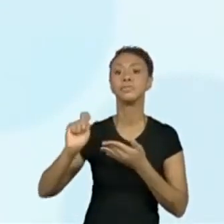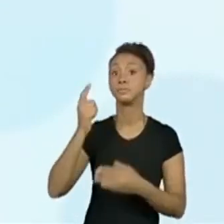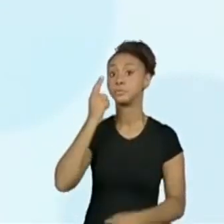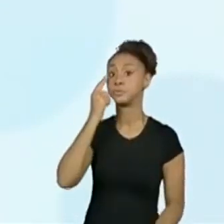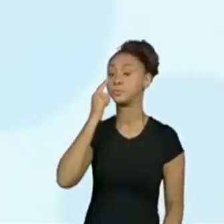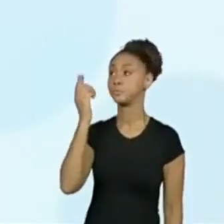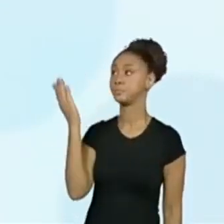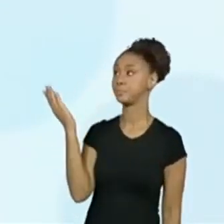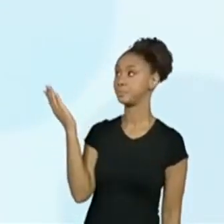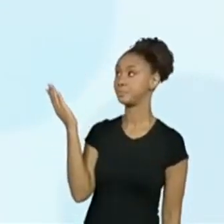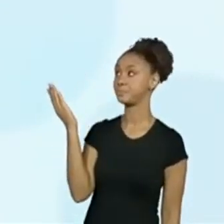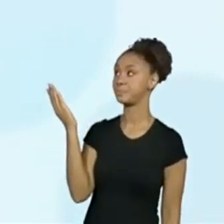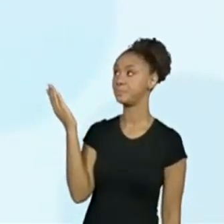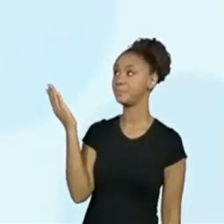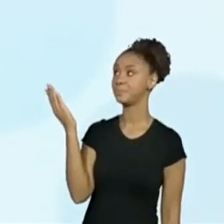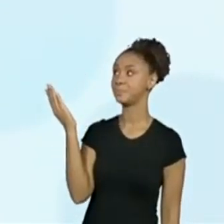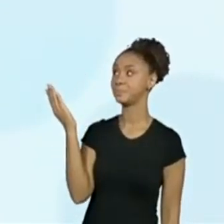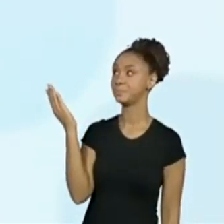Bela